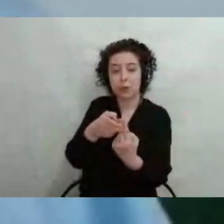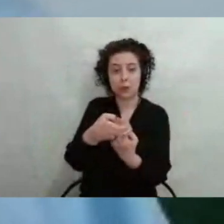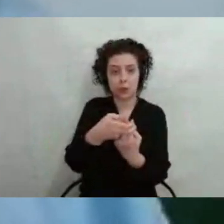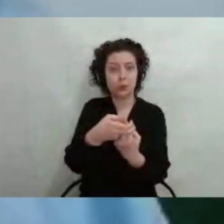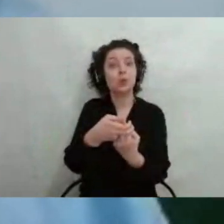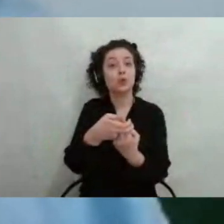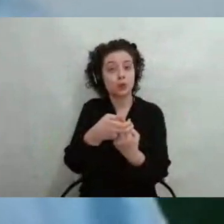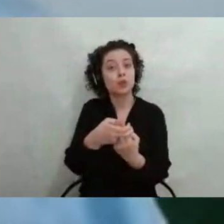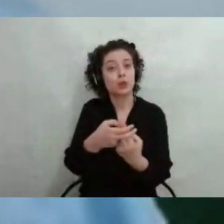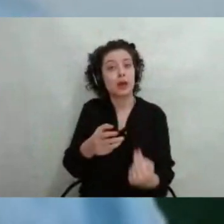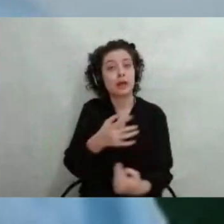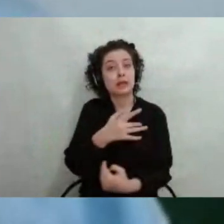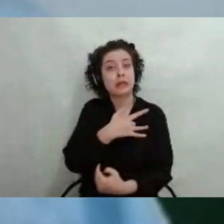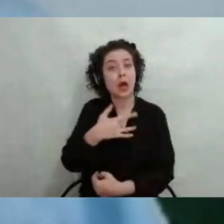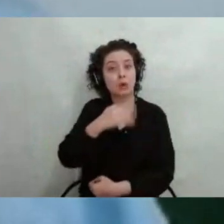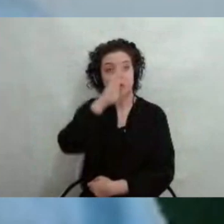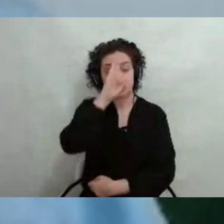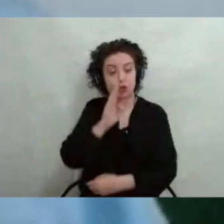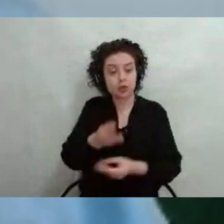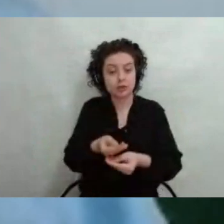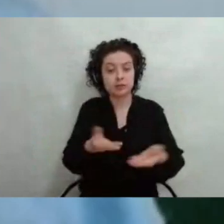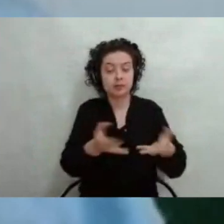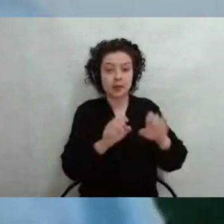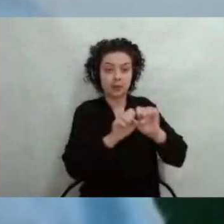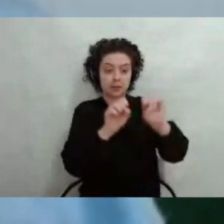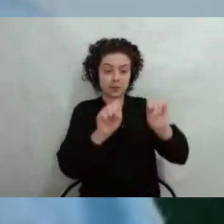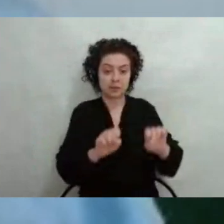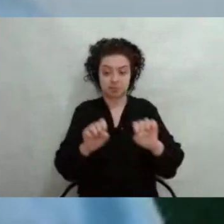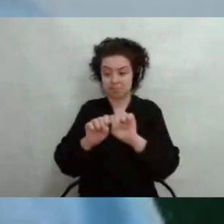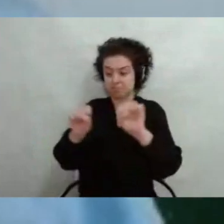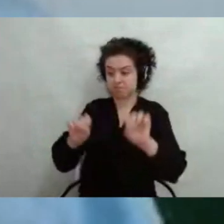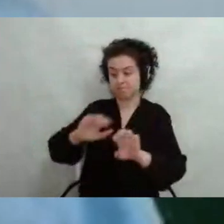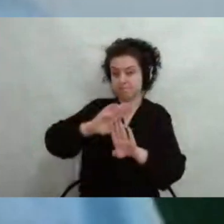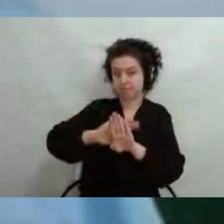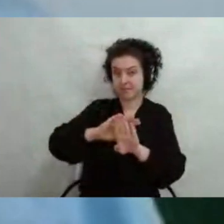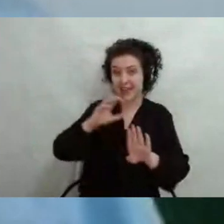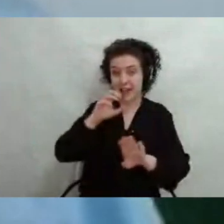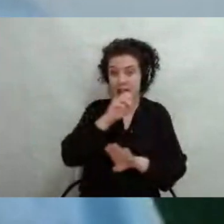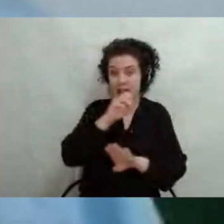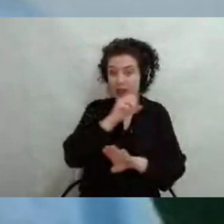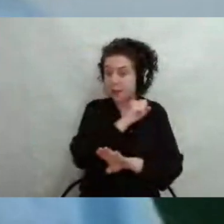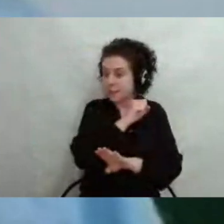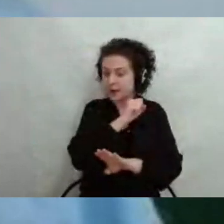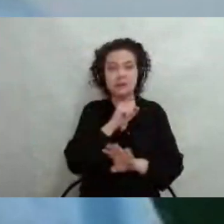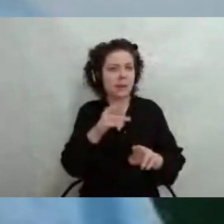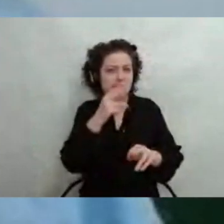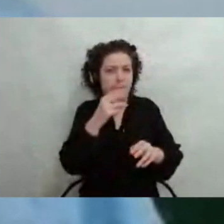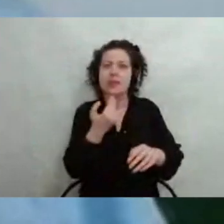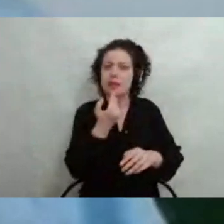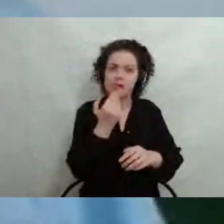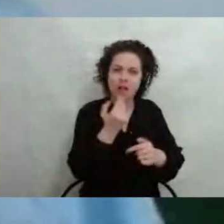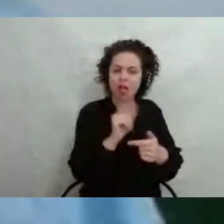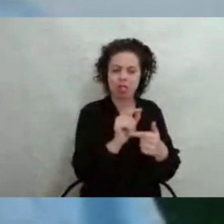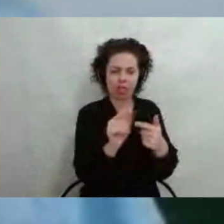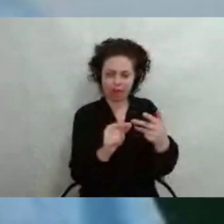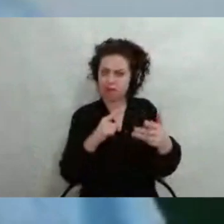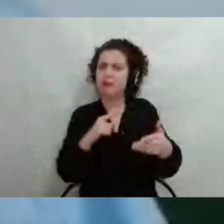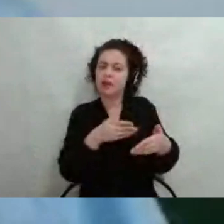de todas as suas estruturas que rapidamente, apesar de todas as suas dificuldades,